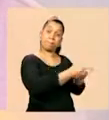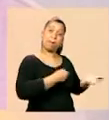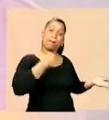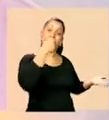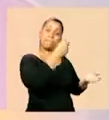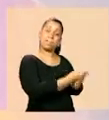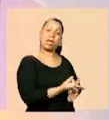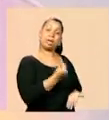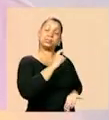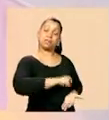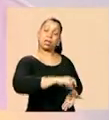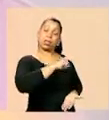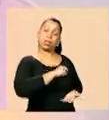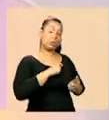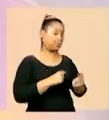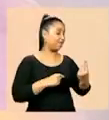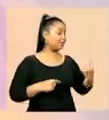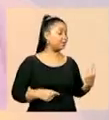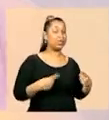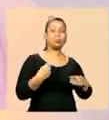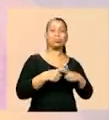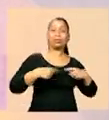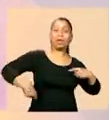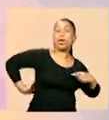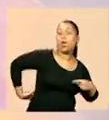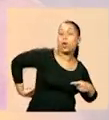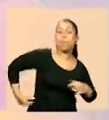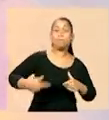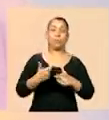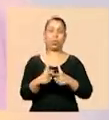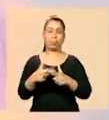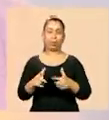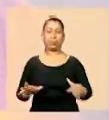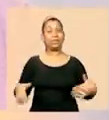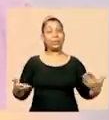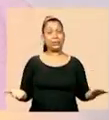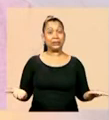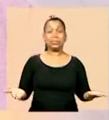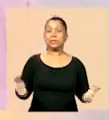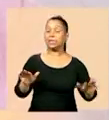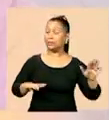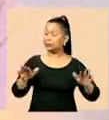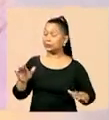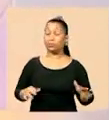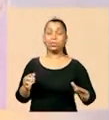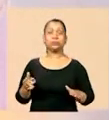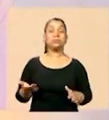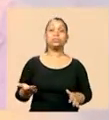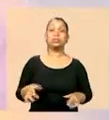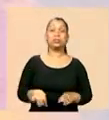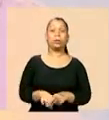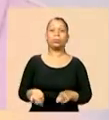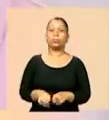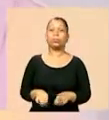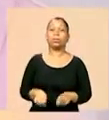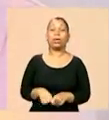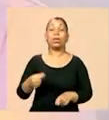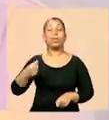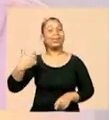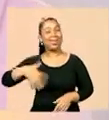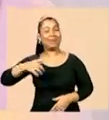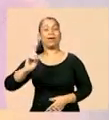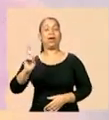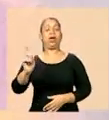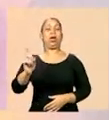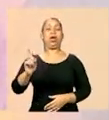ele está afastado porque está com problema de coluna, por exemplo. E às vezes o investimento em um equipamento que não ficaria tão